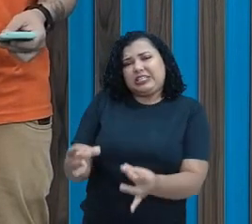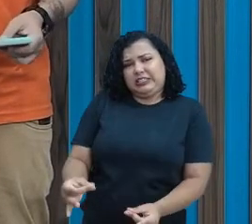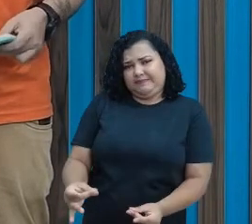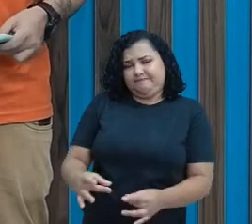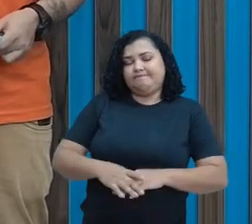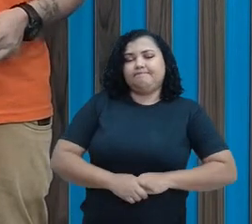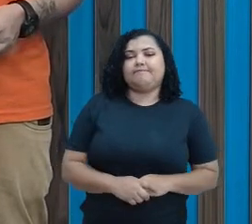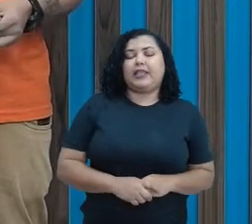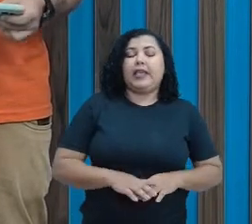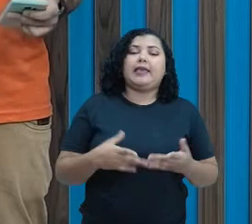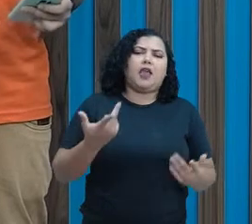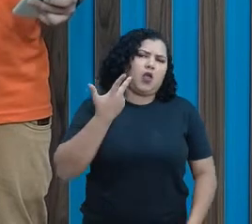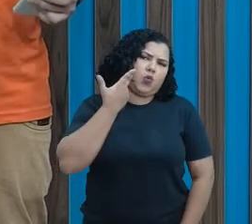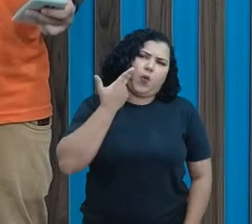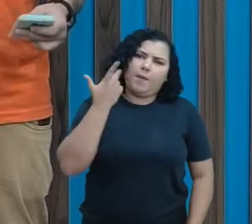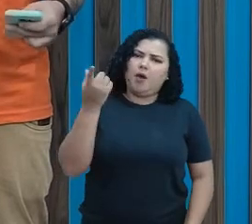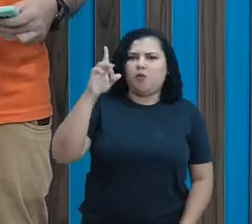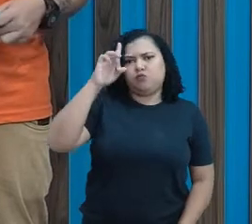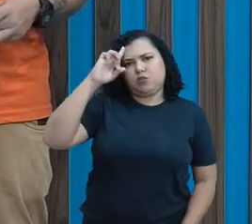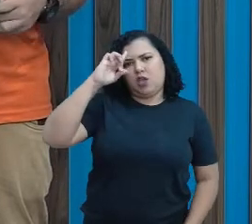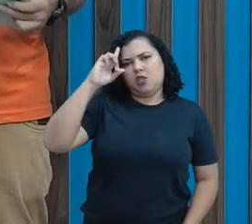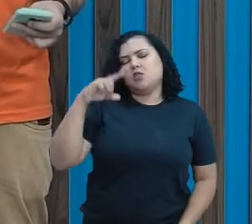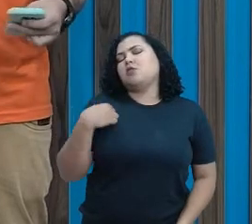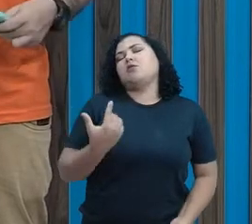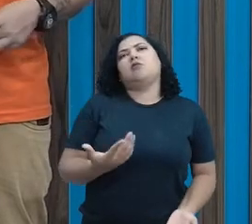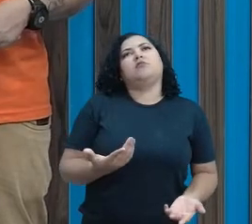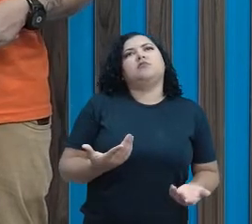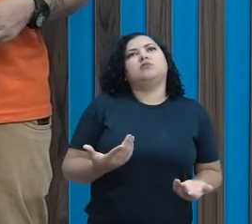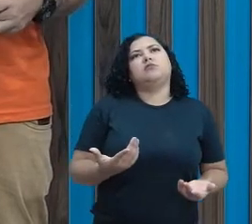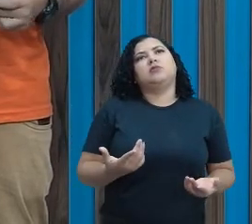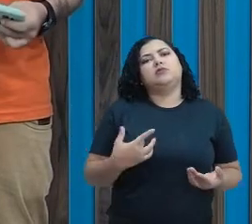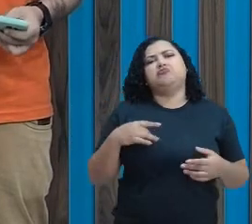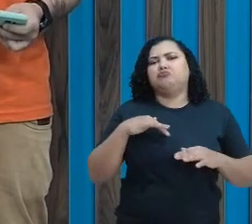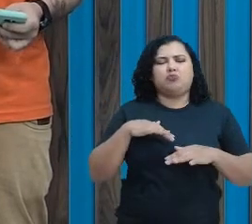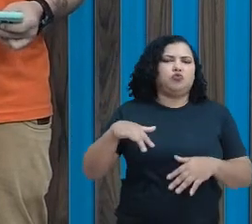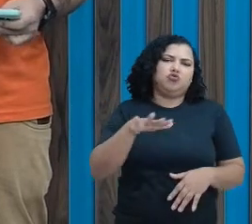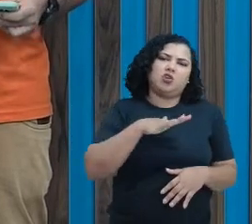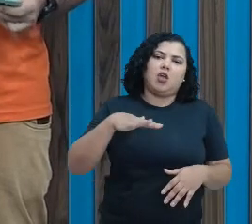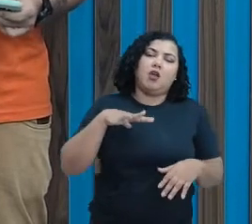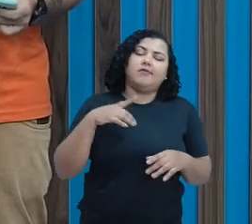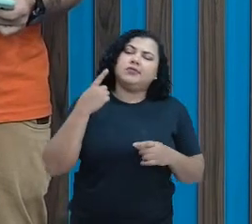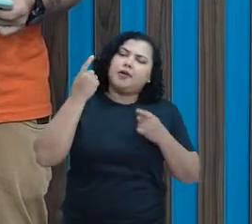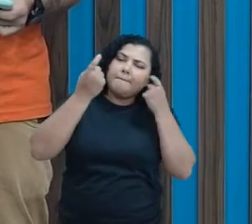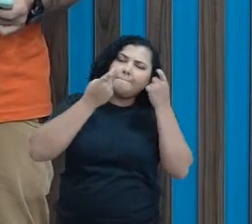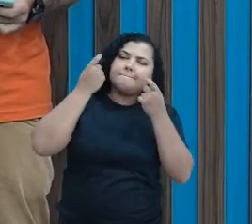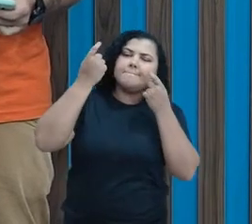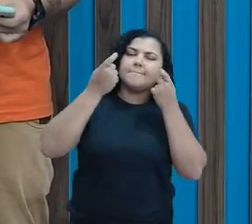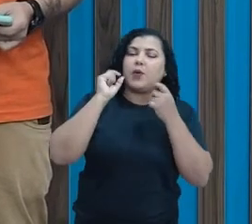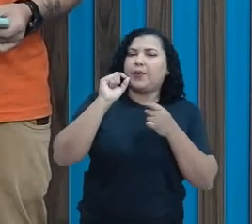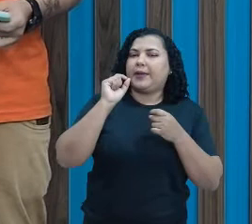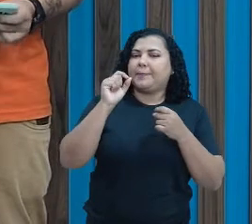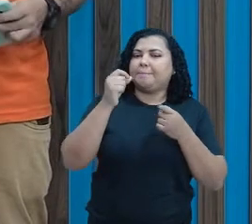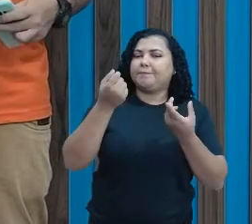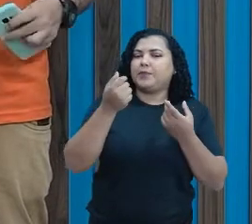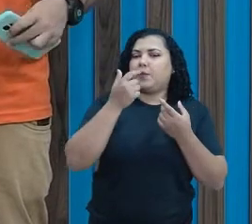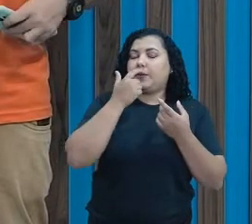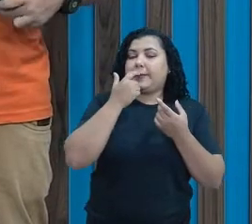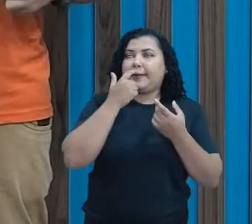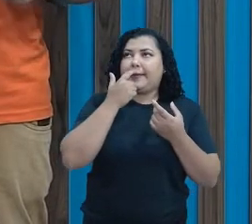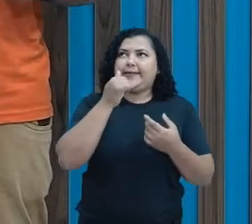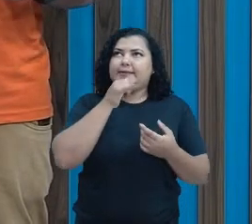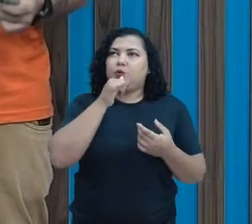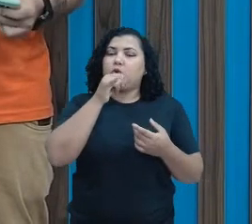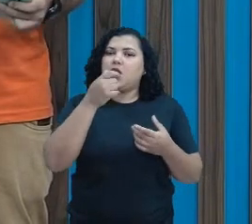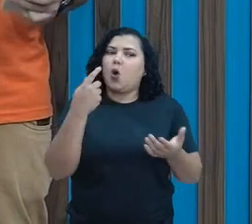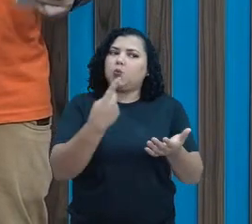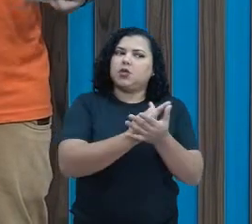detalhada. E é muito comum no nosso dia a dia, no cotidiano, de maneira geral, você se preocupar muito com os extremos, né? Ou seja, o que